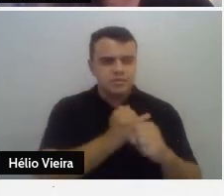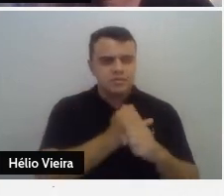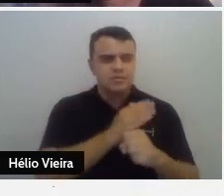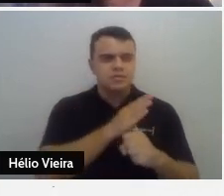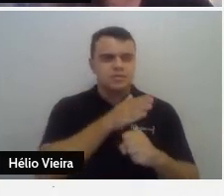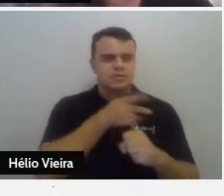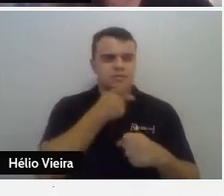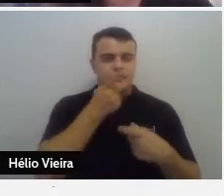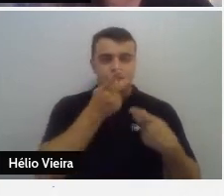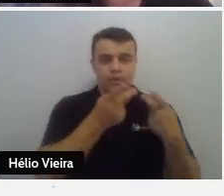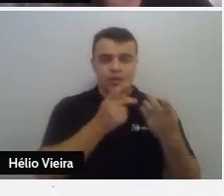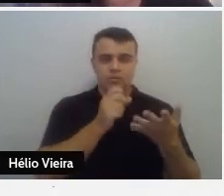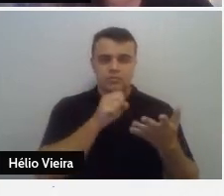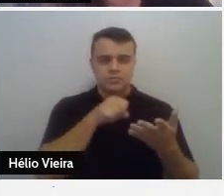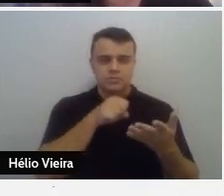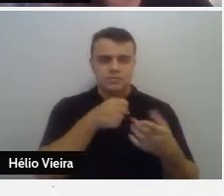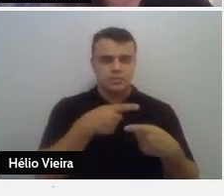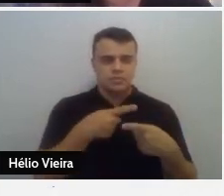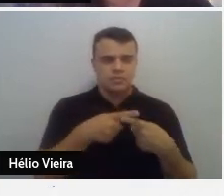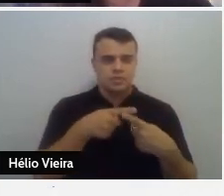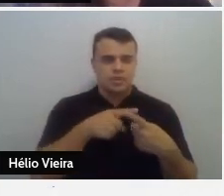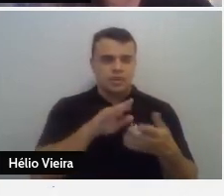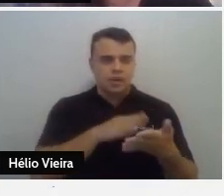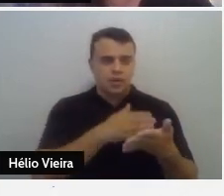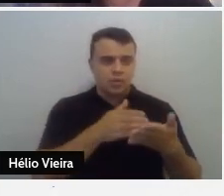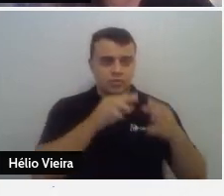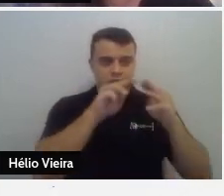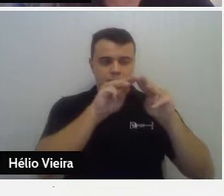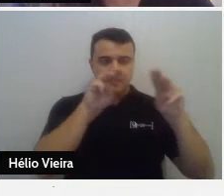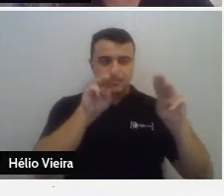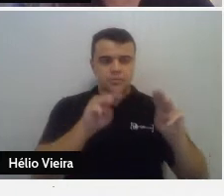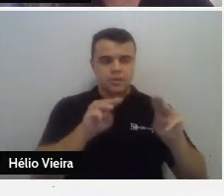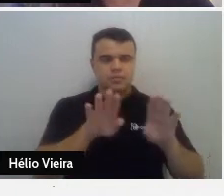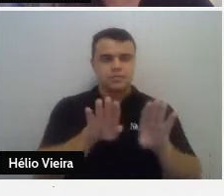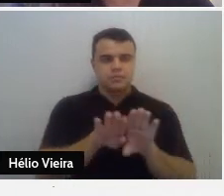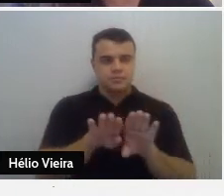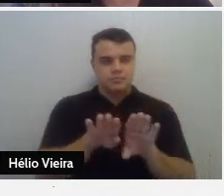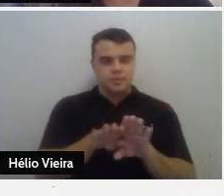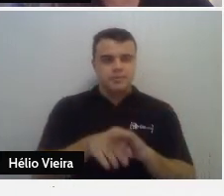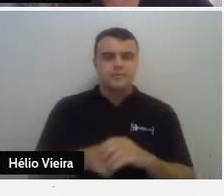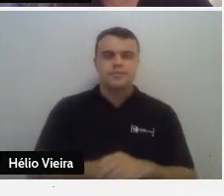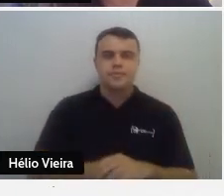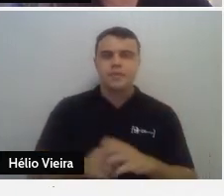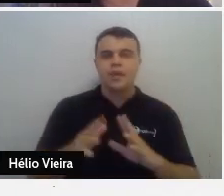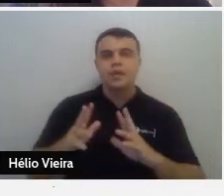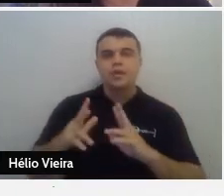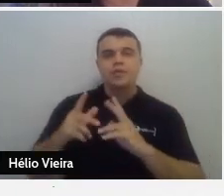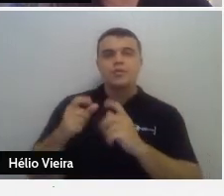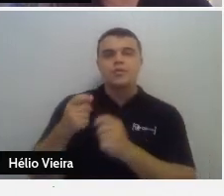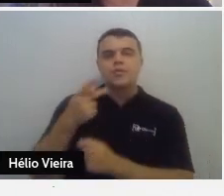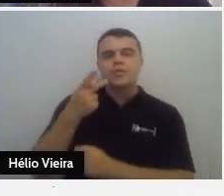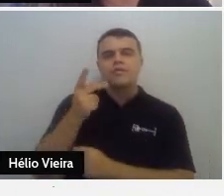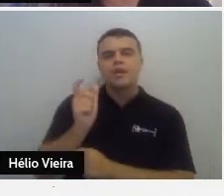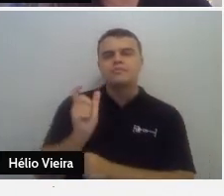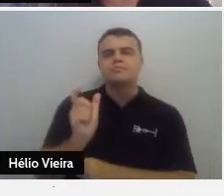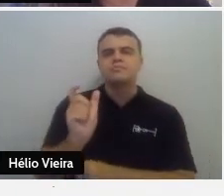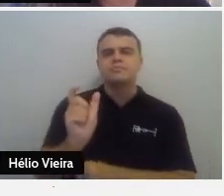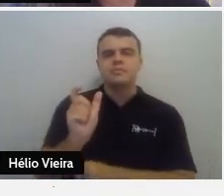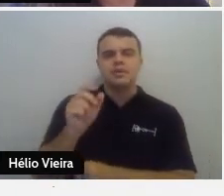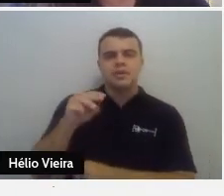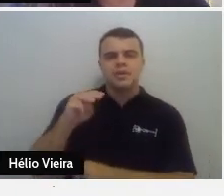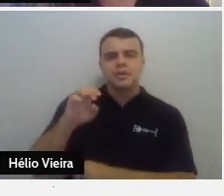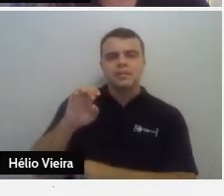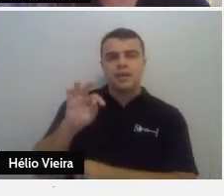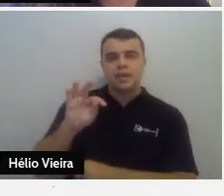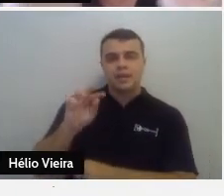falamos um pouquinho de alguns museus, e tudo isso para a gente falar também sobre o